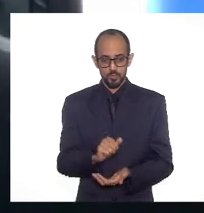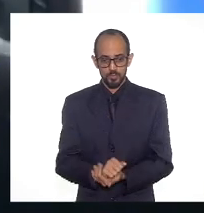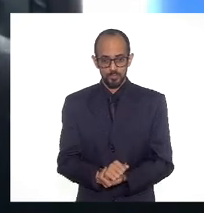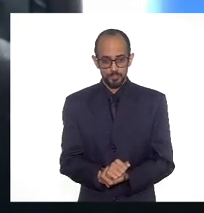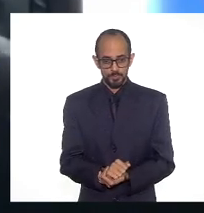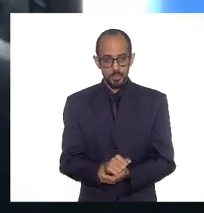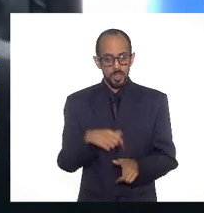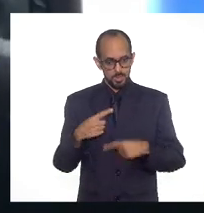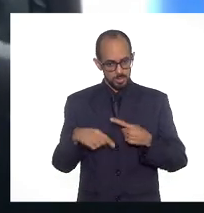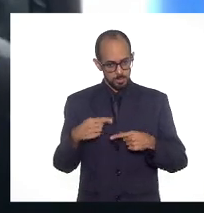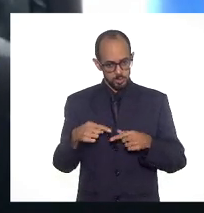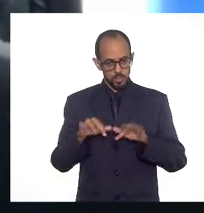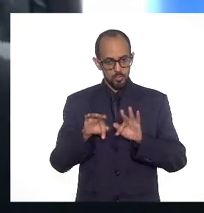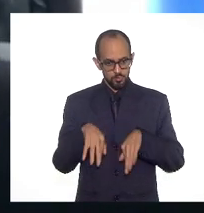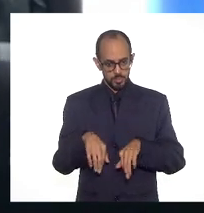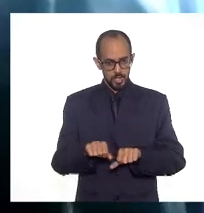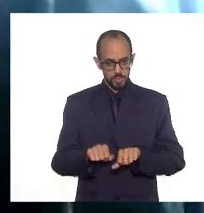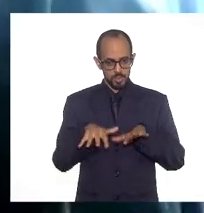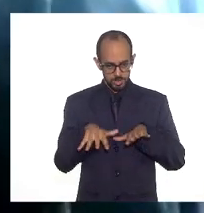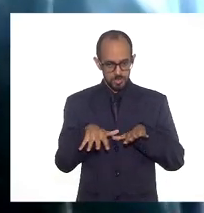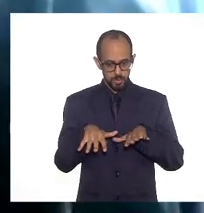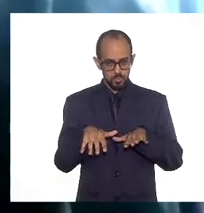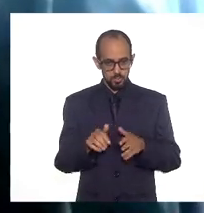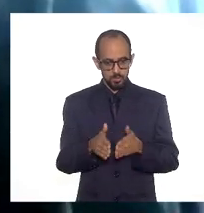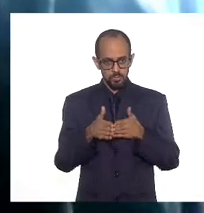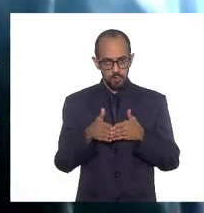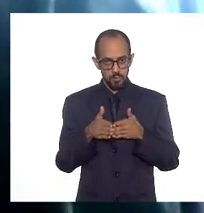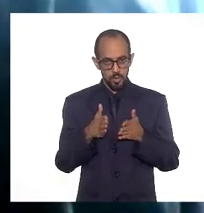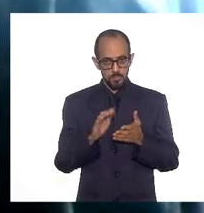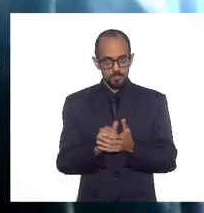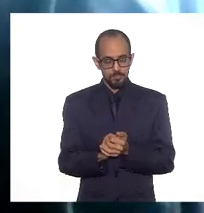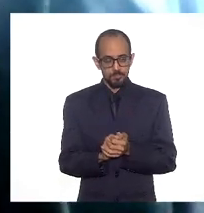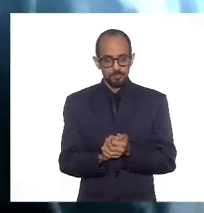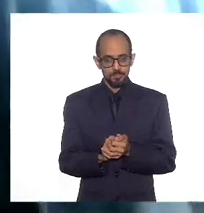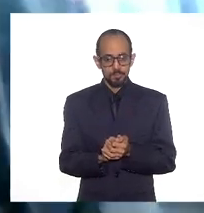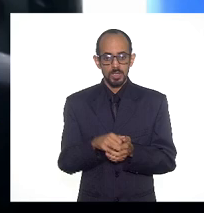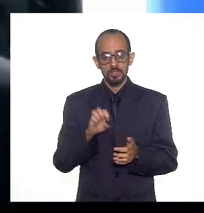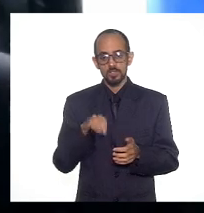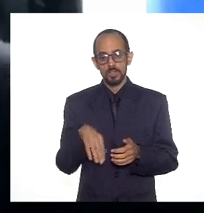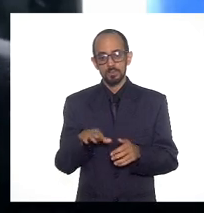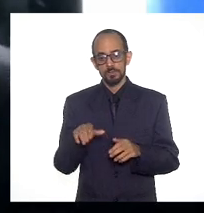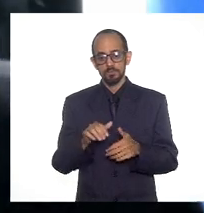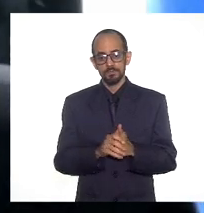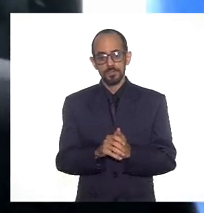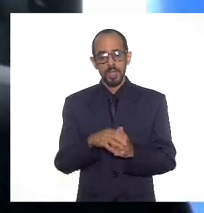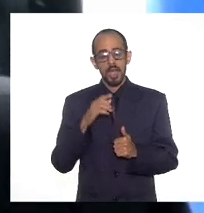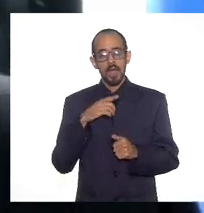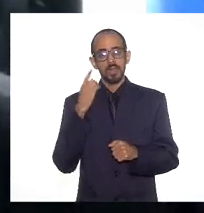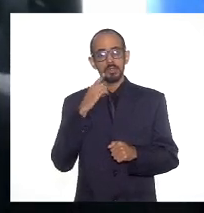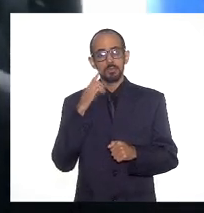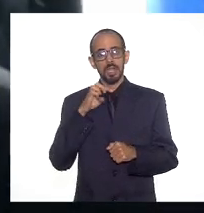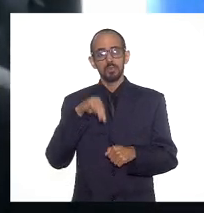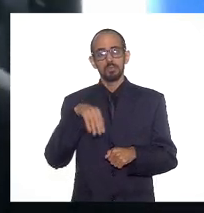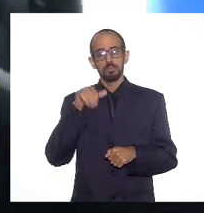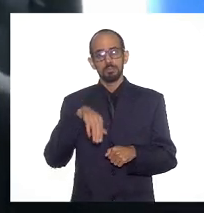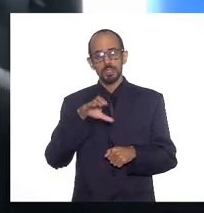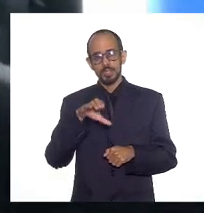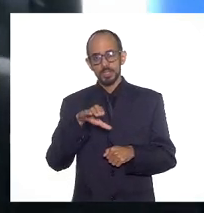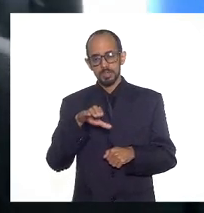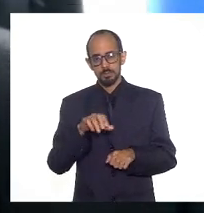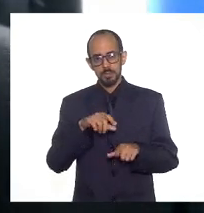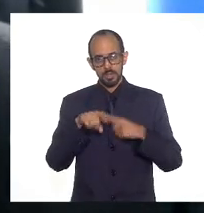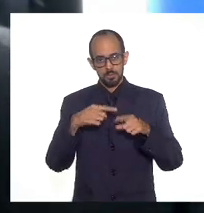Deputado, no final da sessão. Ao final da sessão, escrito o deputado Carlos Mink para a declaração de